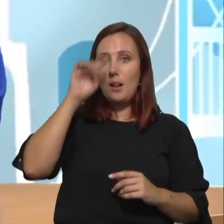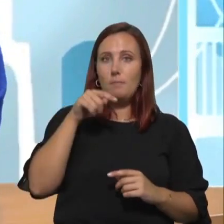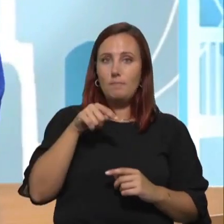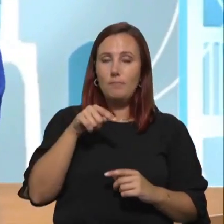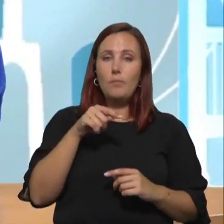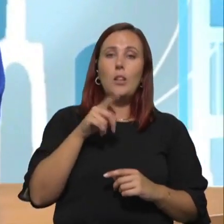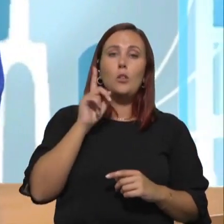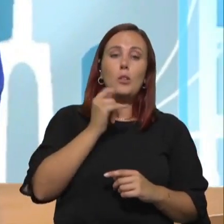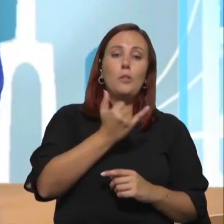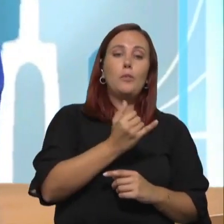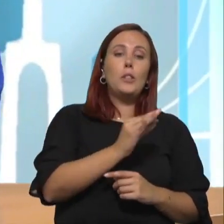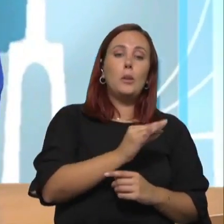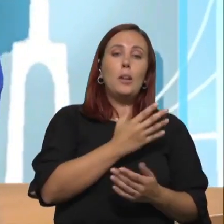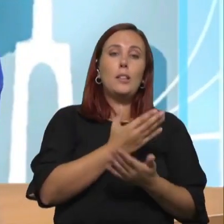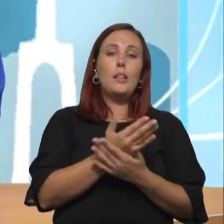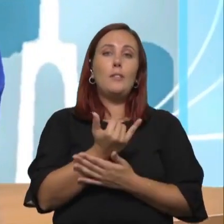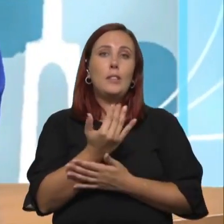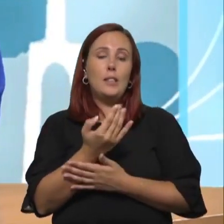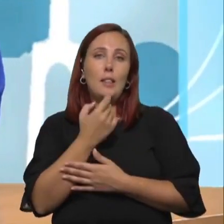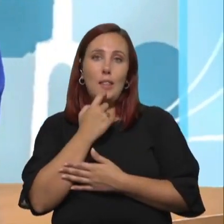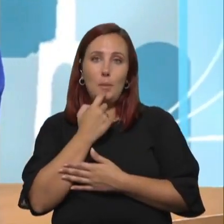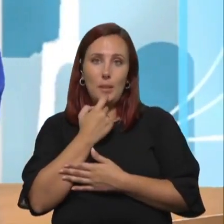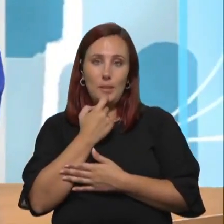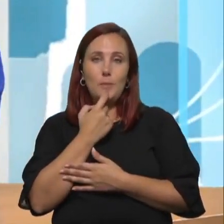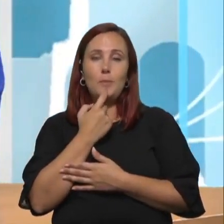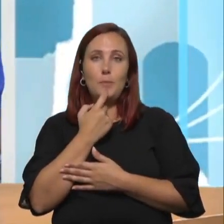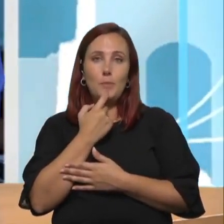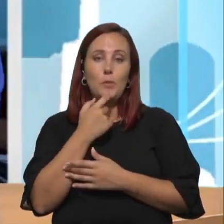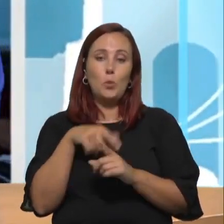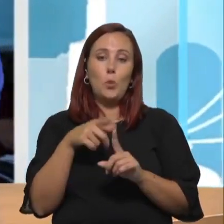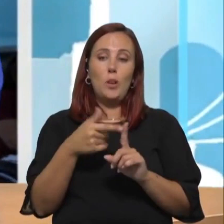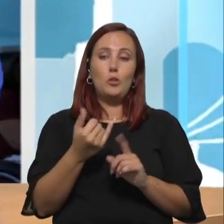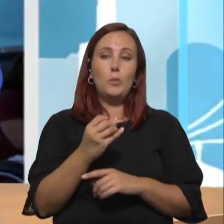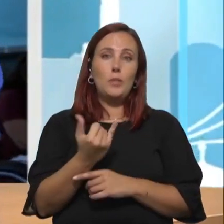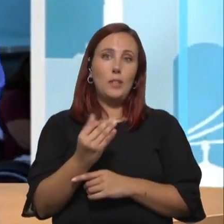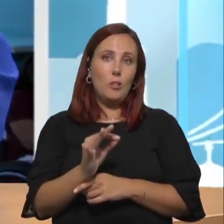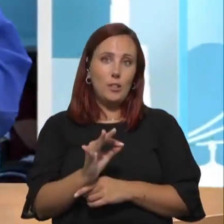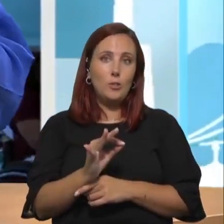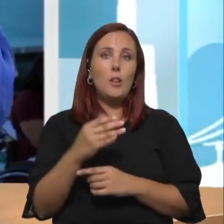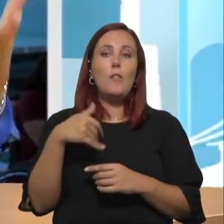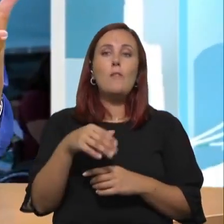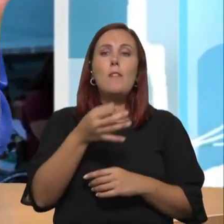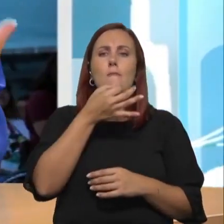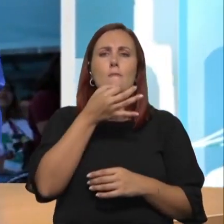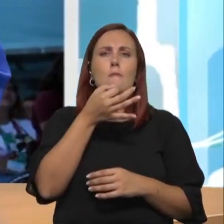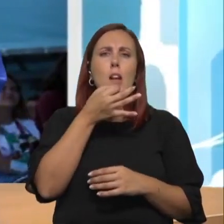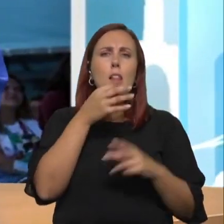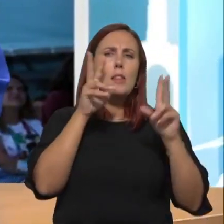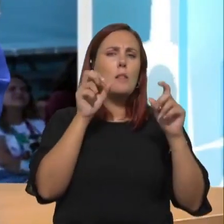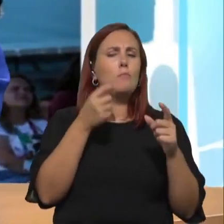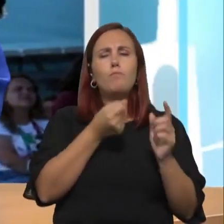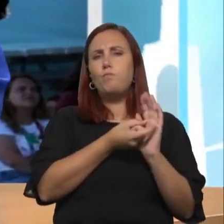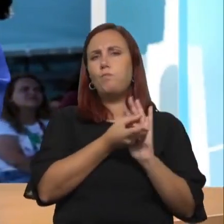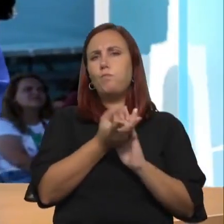24 a 27 de abril e irá abordar diferentes temáticas